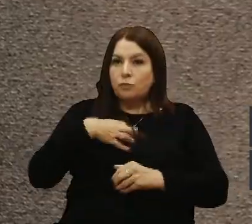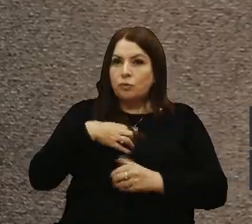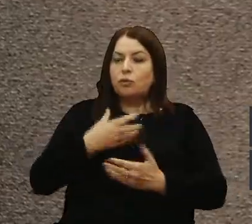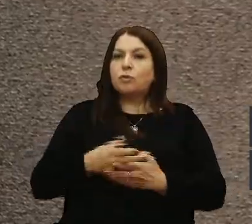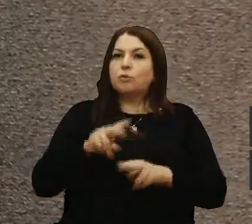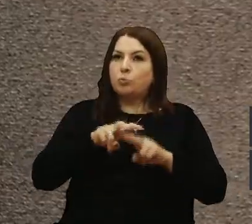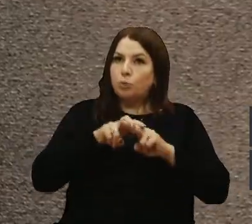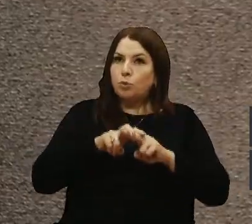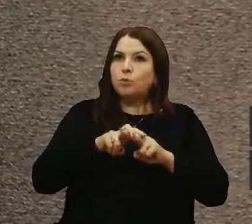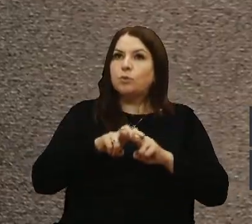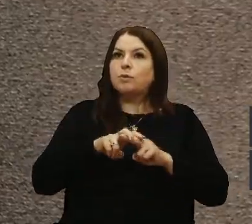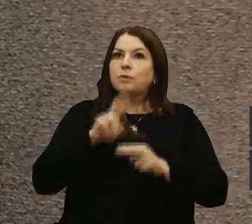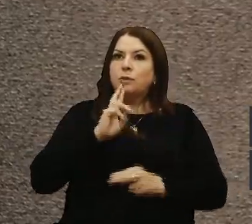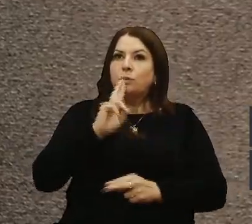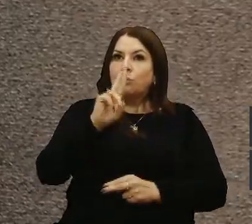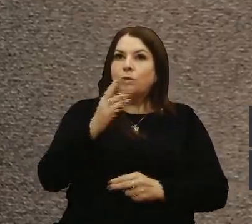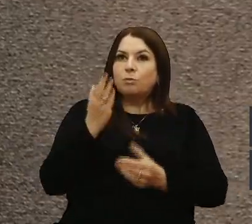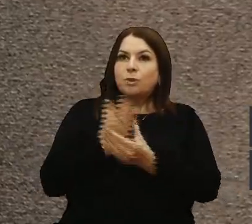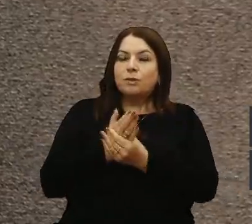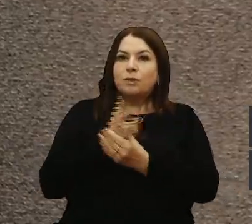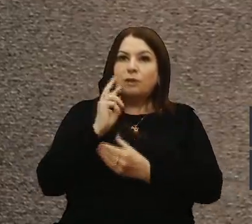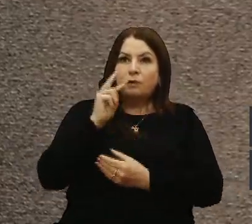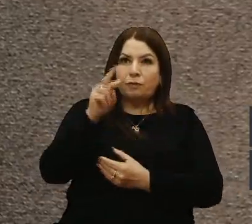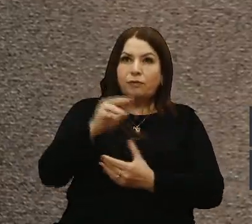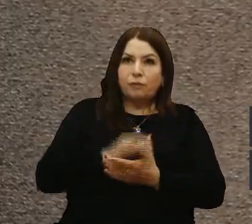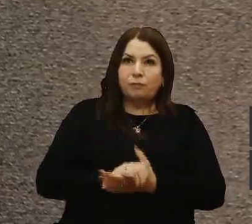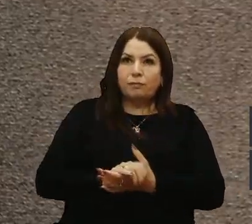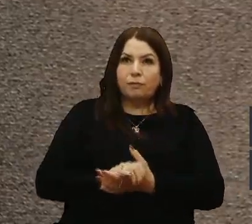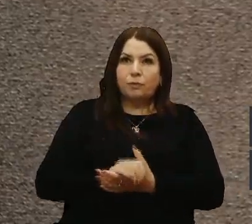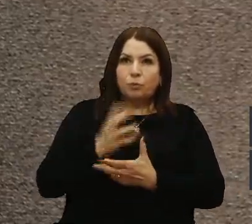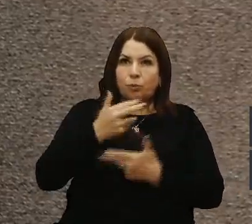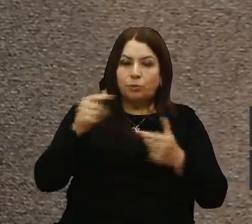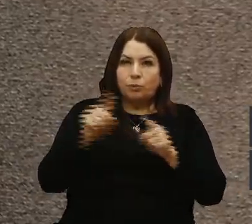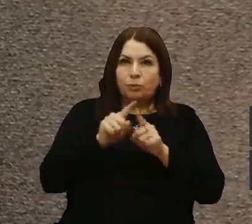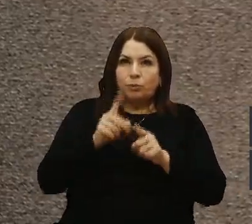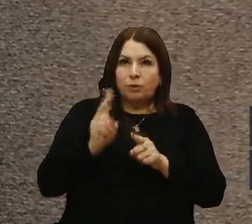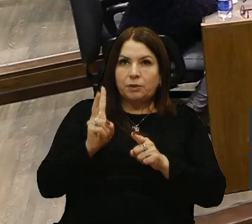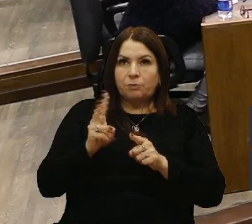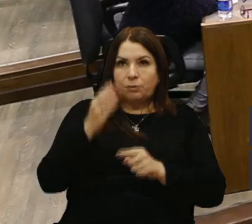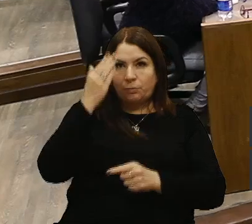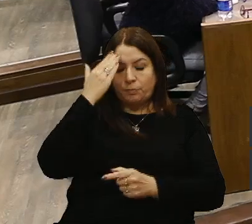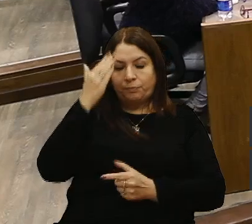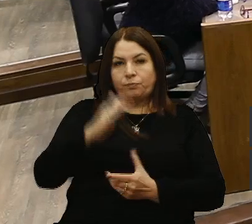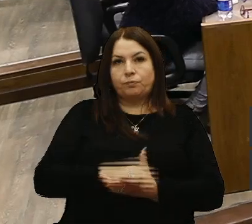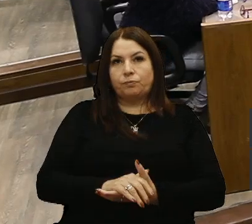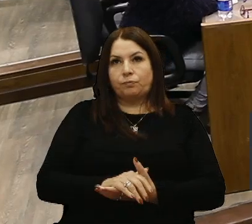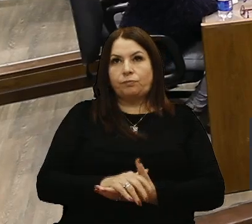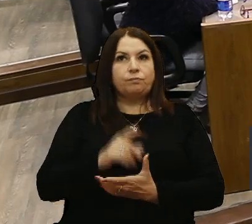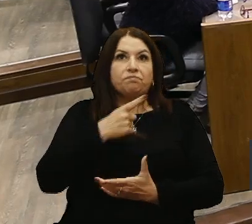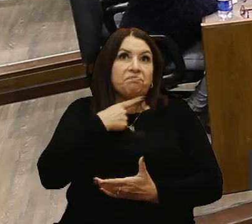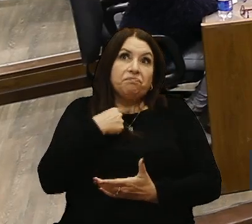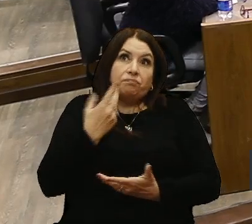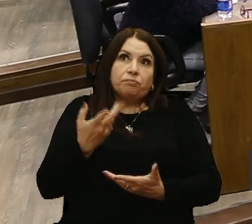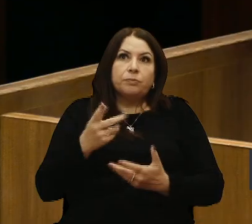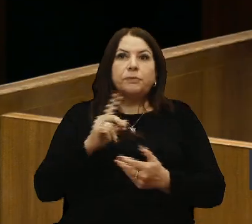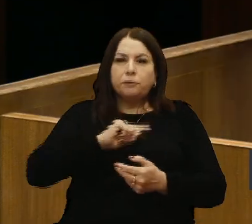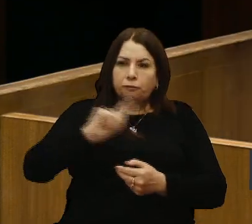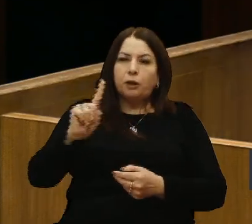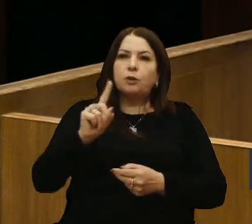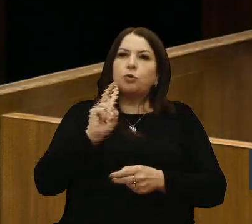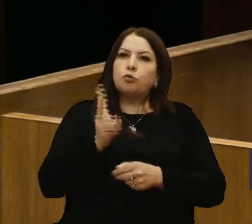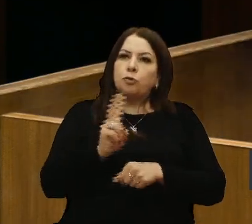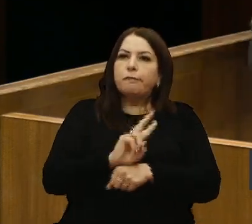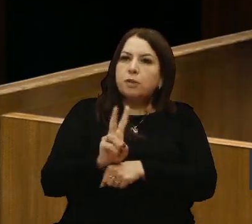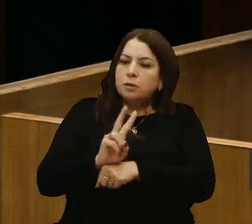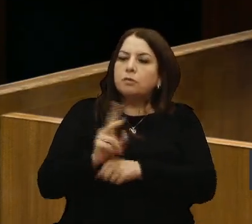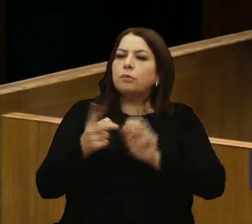isso, e a gente tem que responder processo por verificar ainda situações como essa o tempo todo. Muito obrigado. Eles não gostam, mas a gente vai continuar